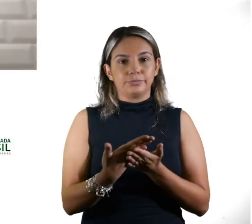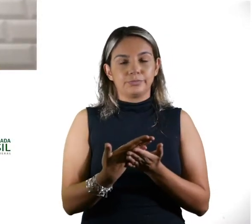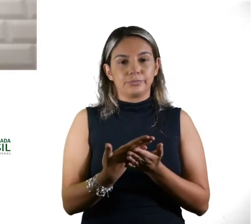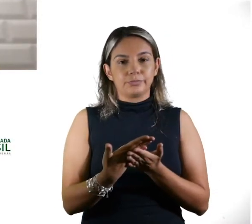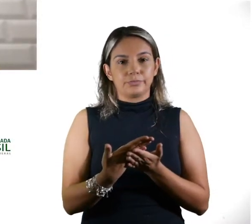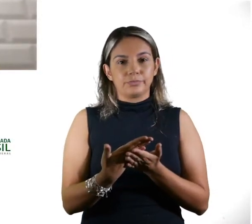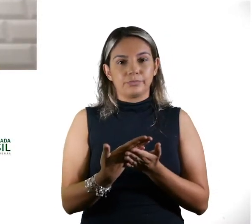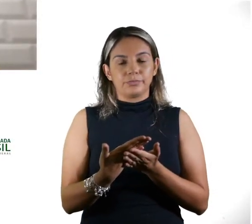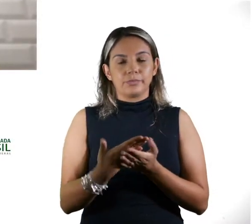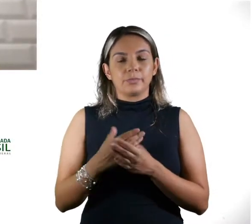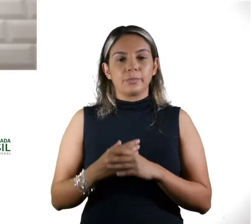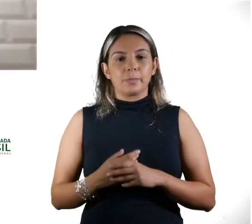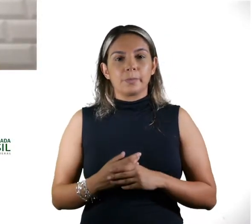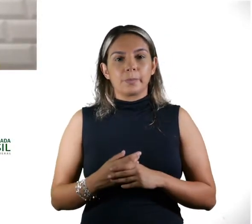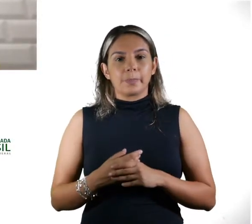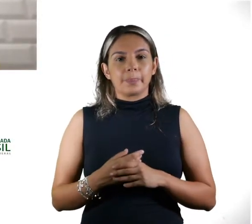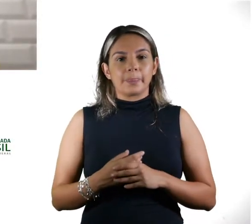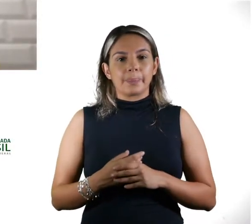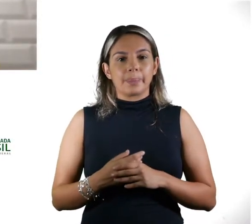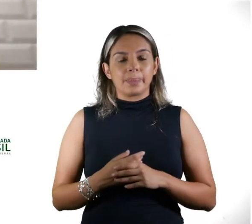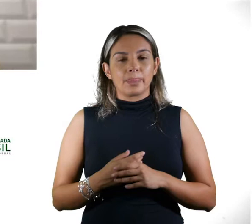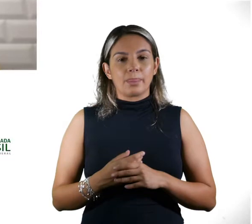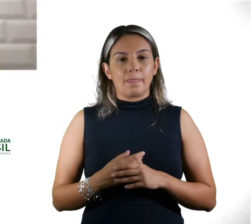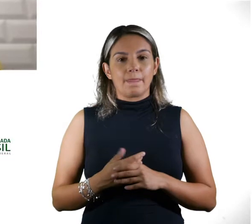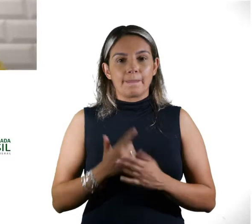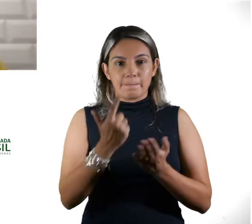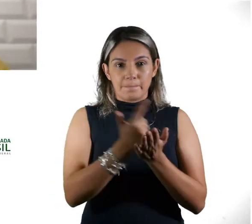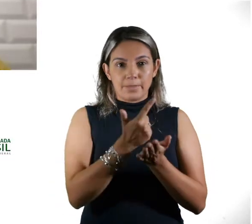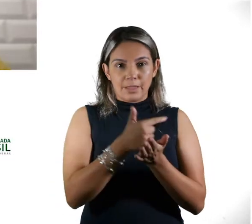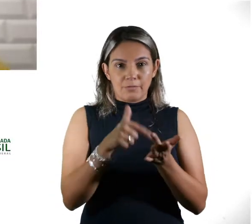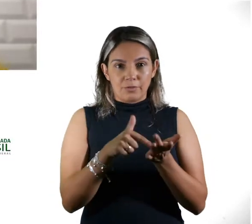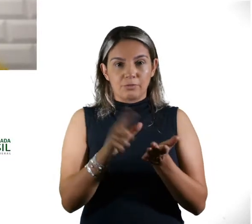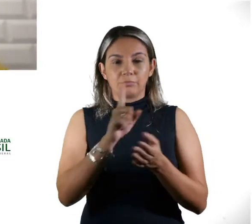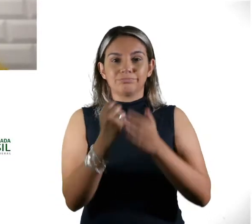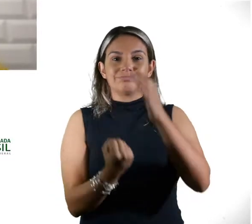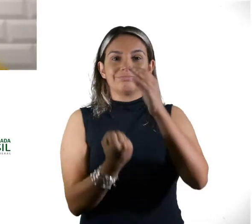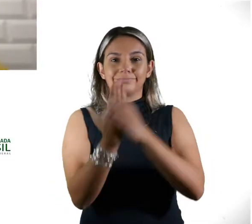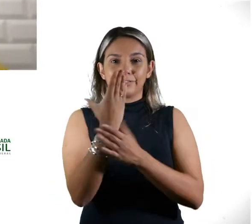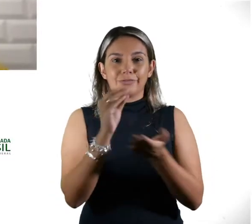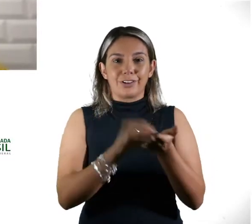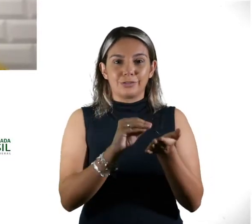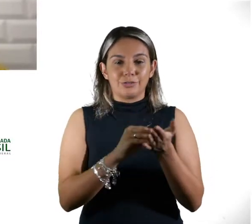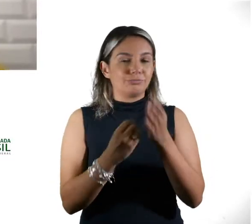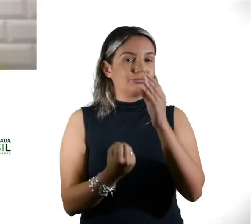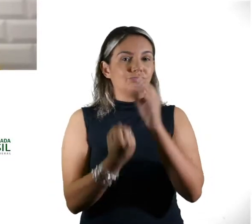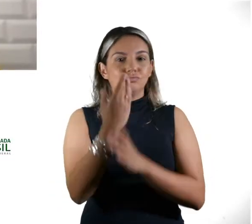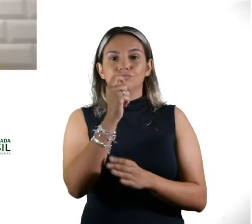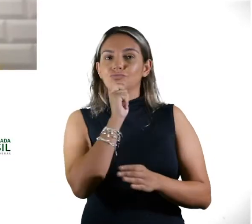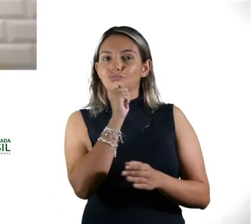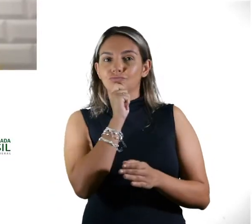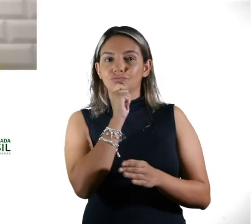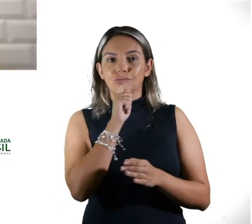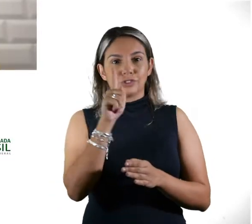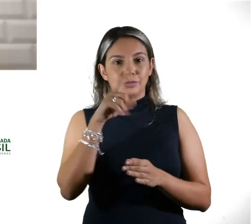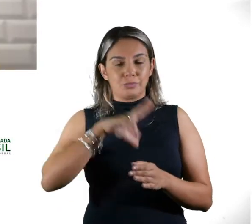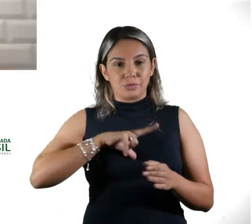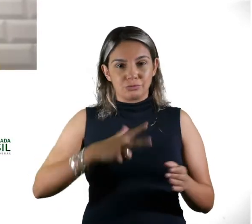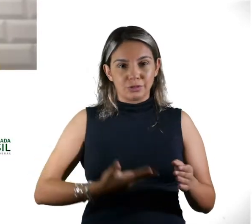começou o confinamento, e o livro acabou por não ser lançado, quer dizer, não teve um lançamento oficial em